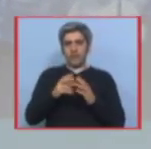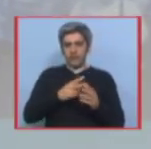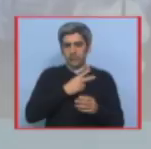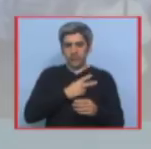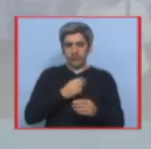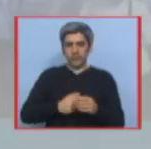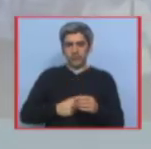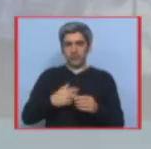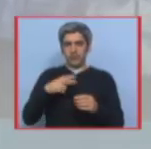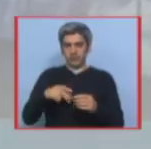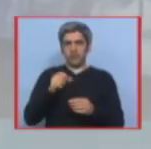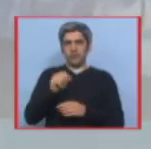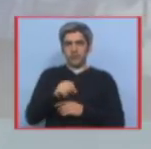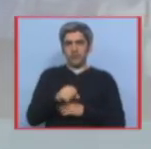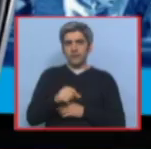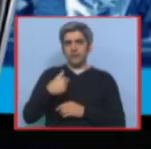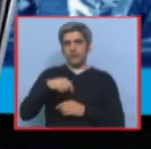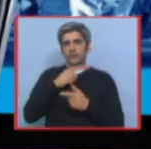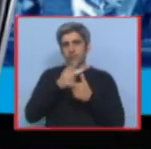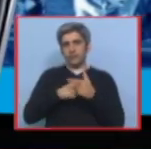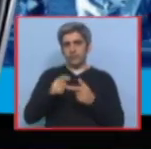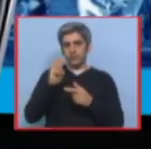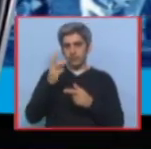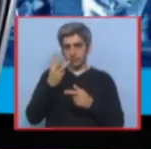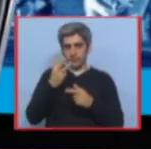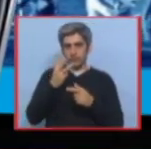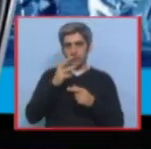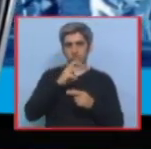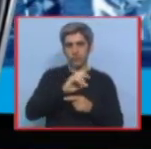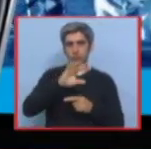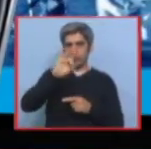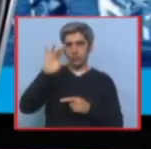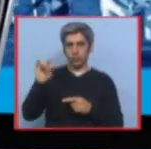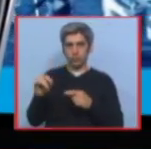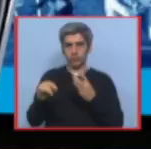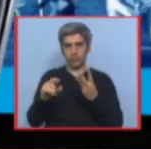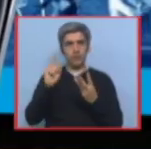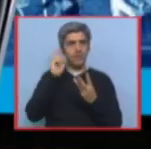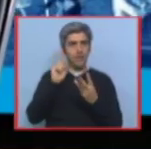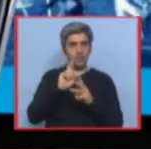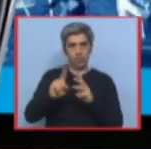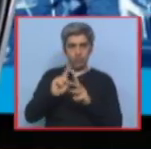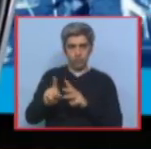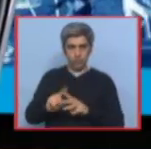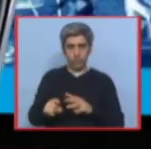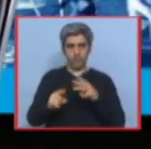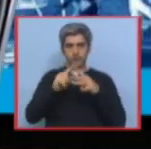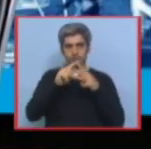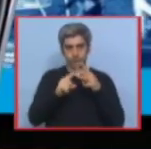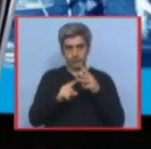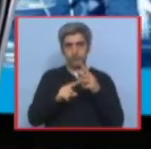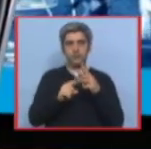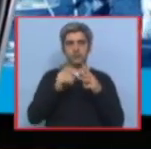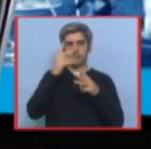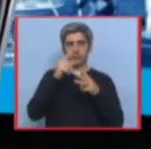Católica Portuguesa. Sim, nós dividimos em 3 locais e 3 datas. O primeiro local